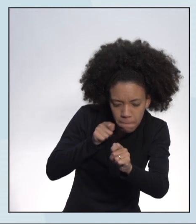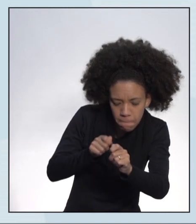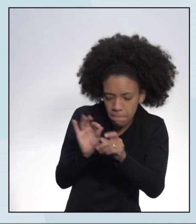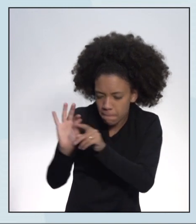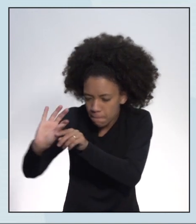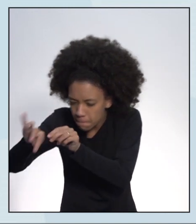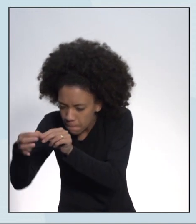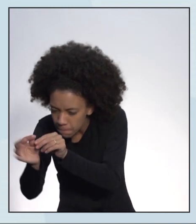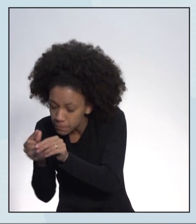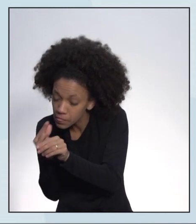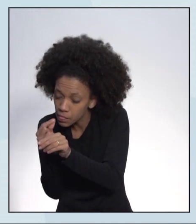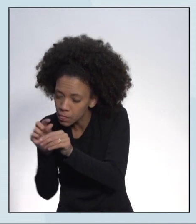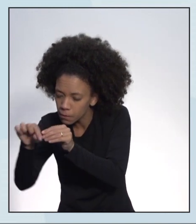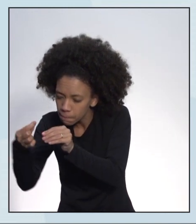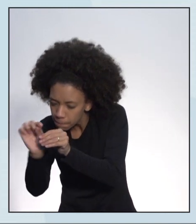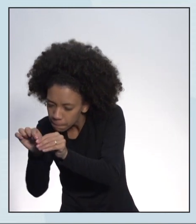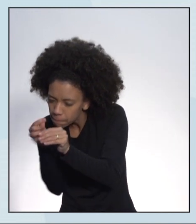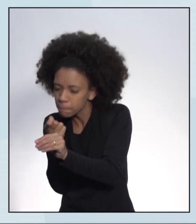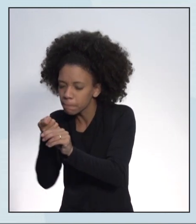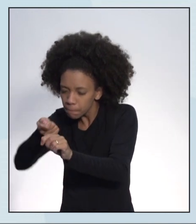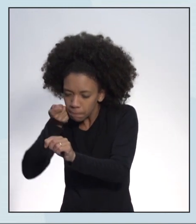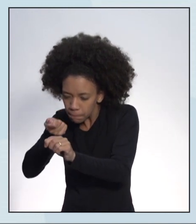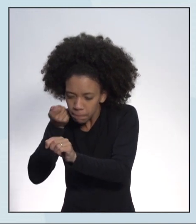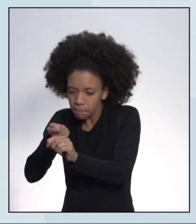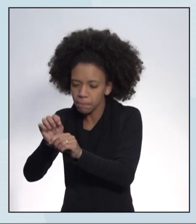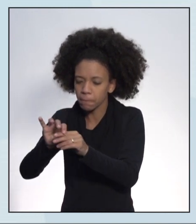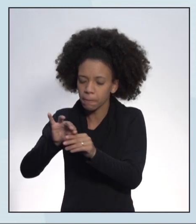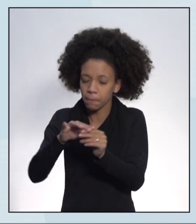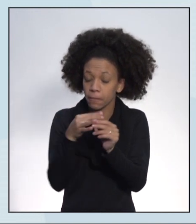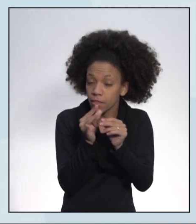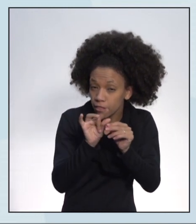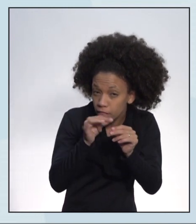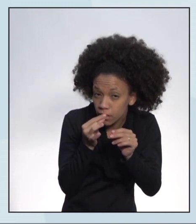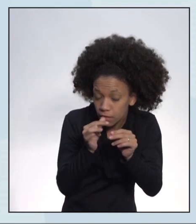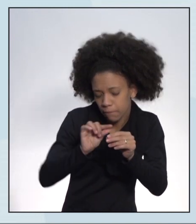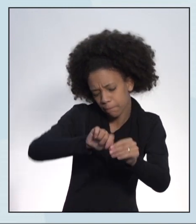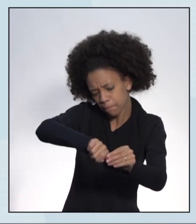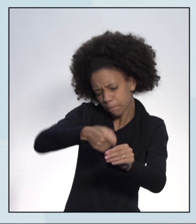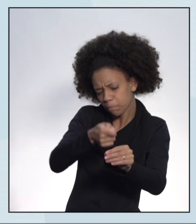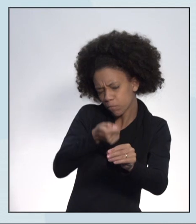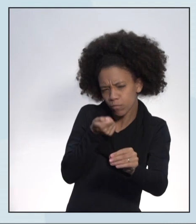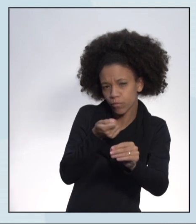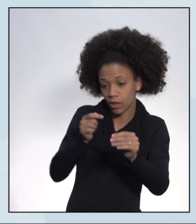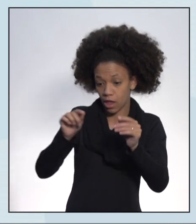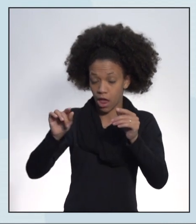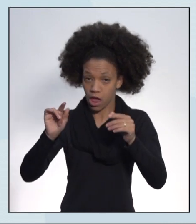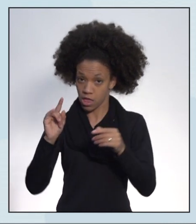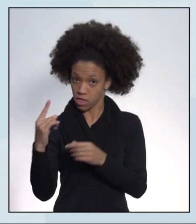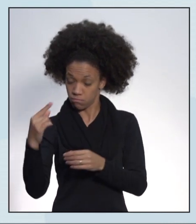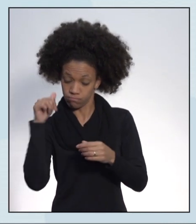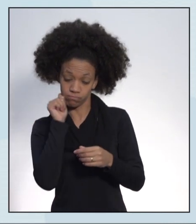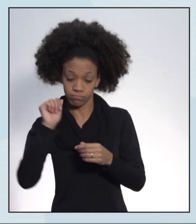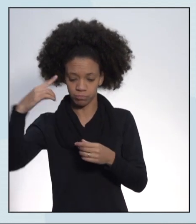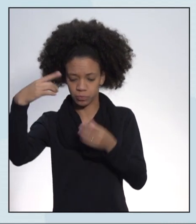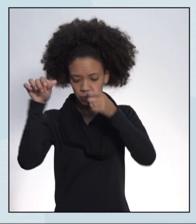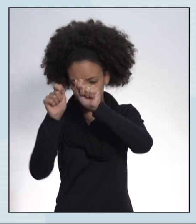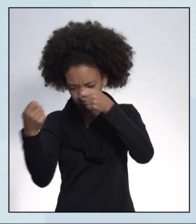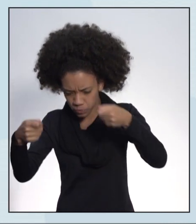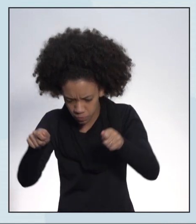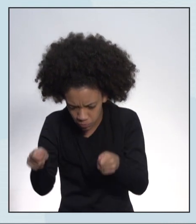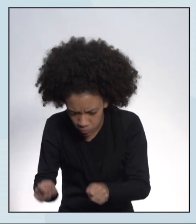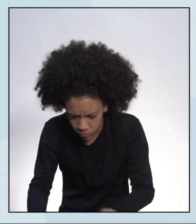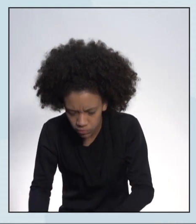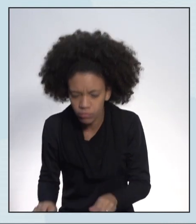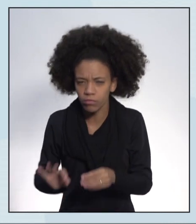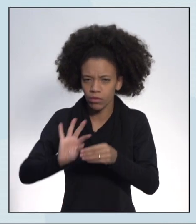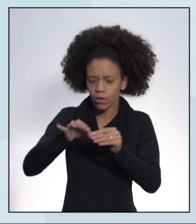outro, arregaçava dali, alisando, abotoando, acolcheteando a linha para mofar a